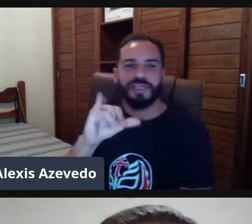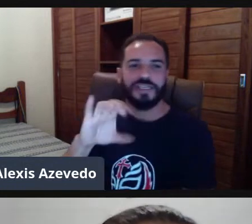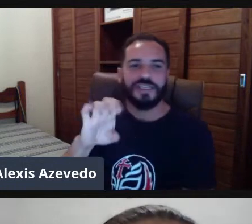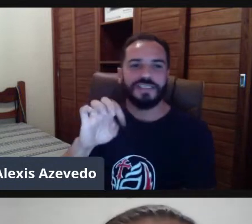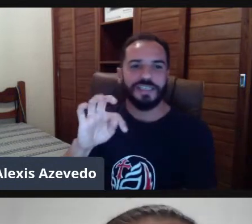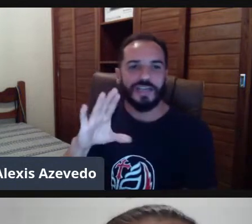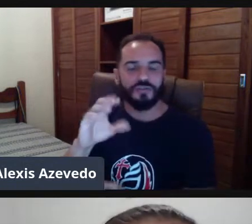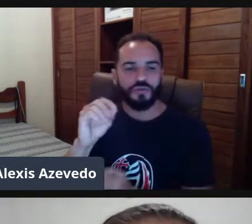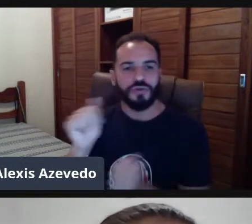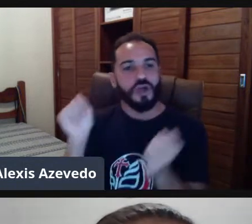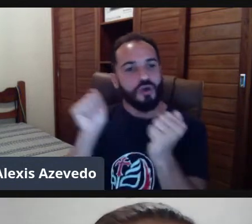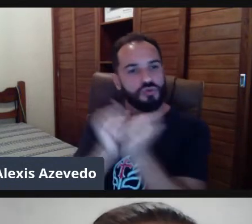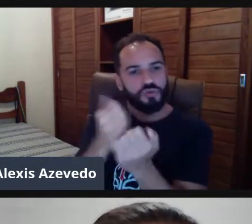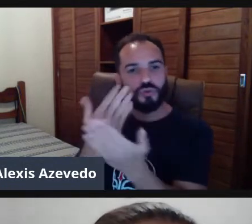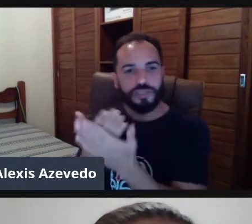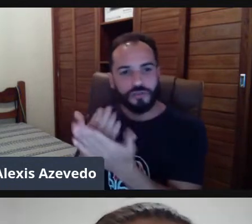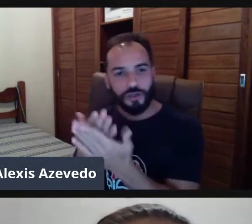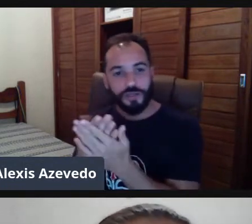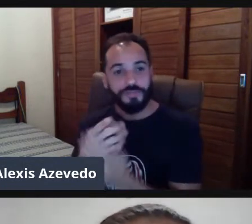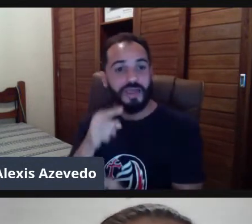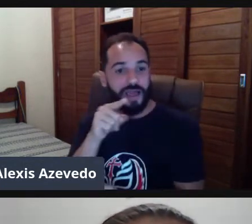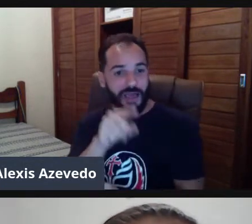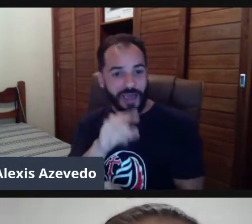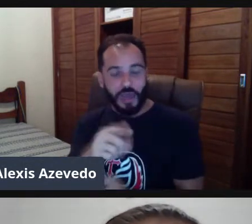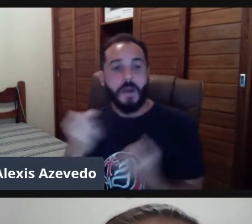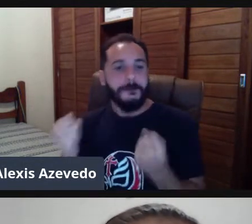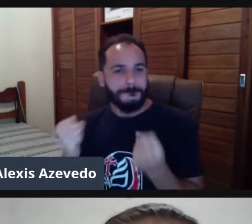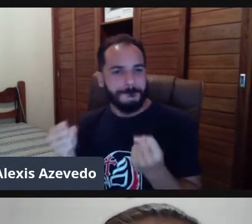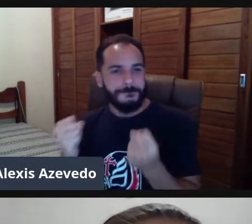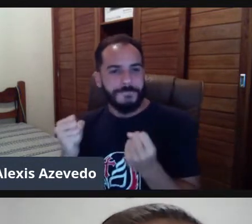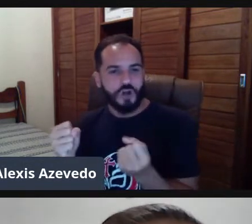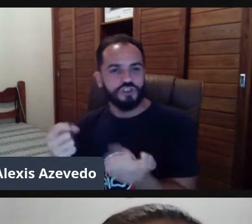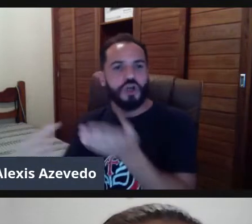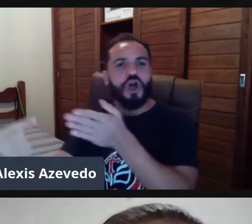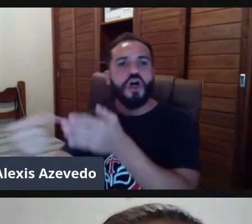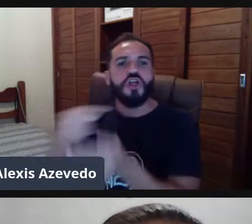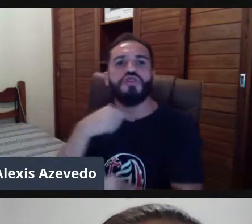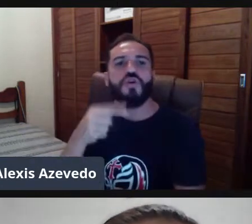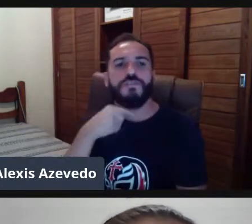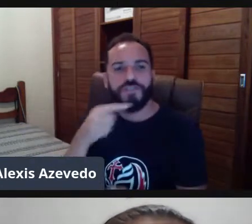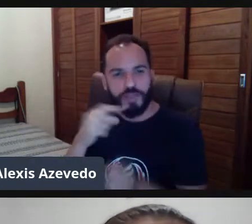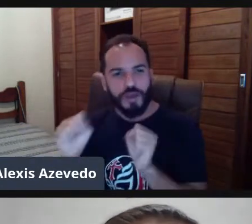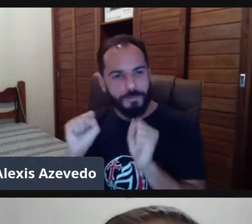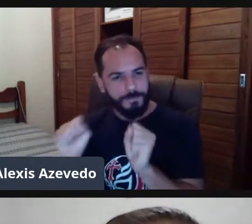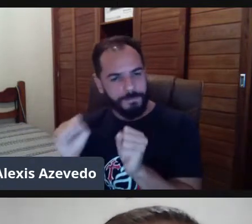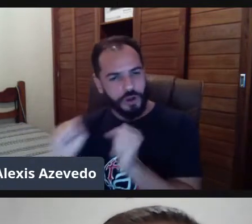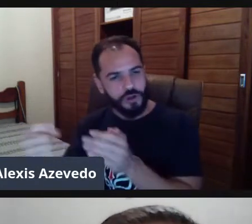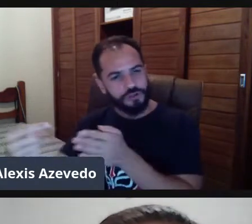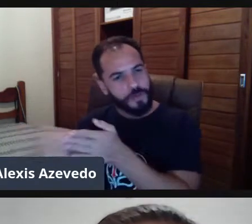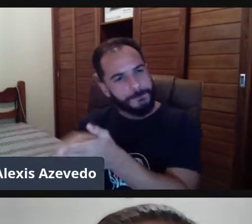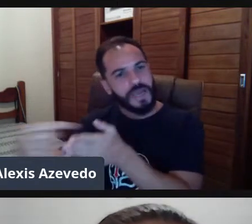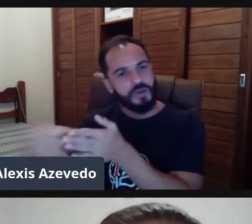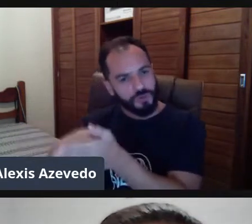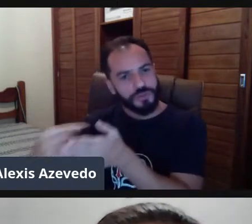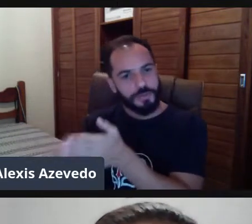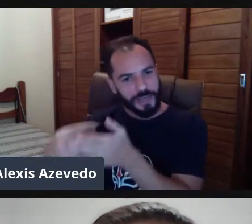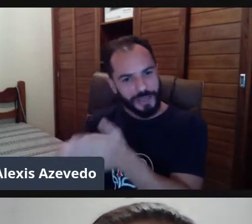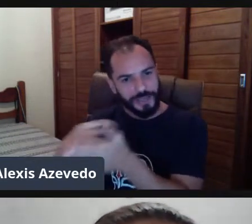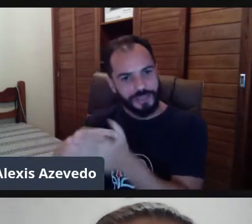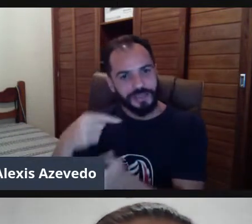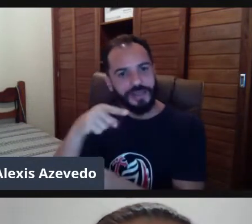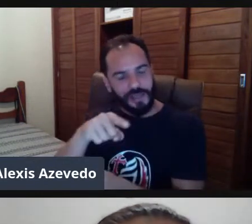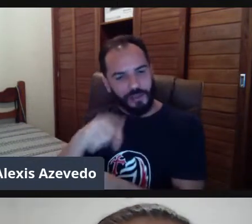a escola. Estou à disposição de todos, qualquer dúvida ou esclarecimento que precisarem, eu estou